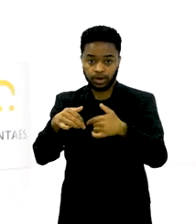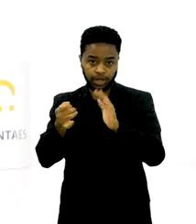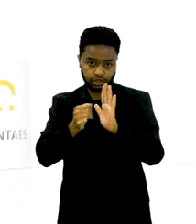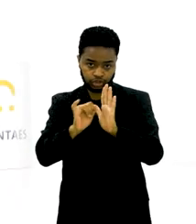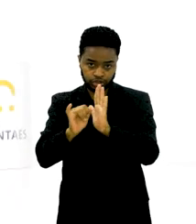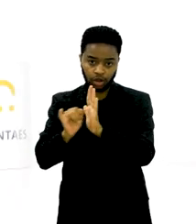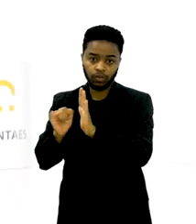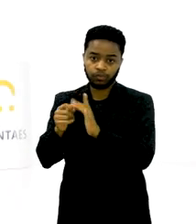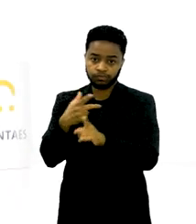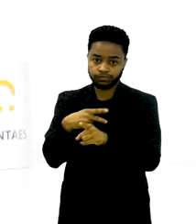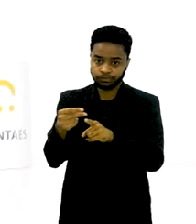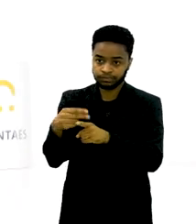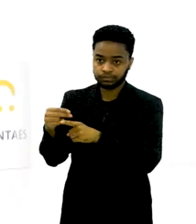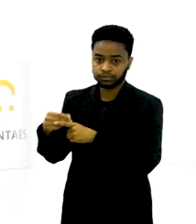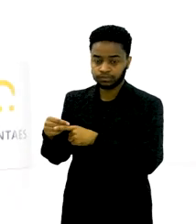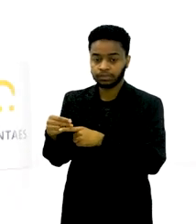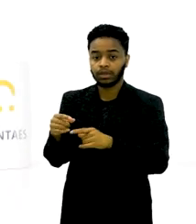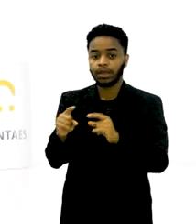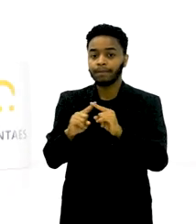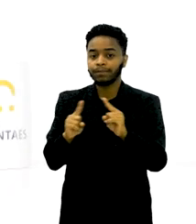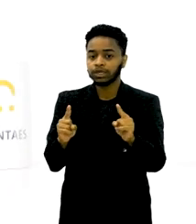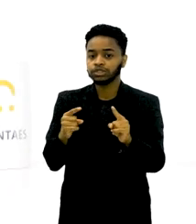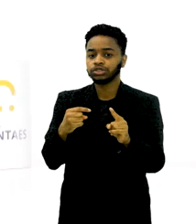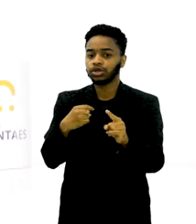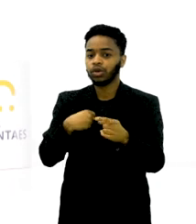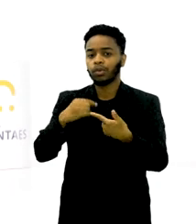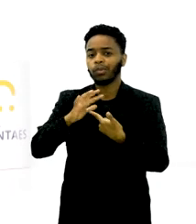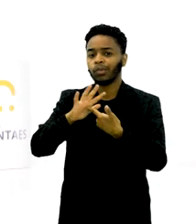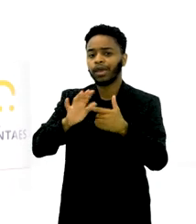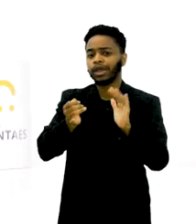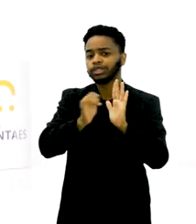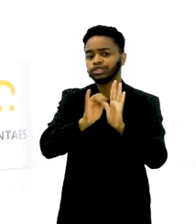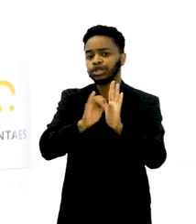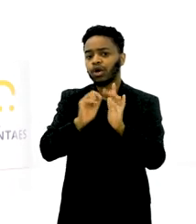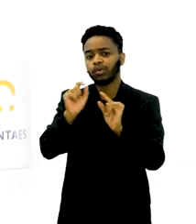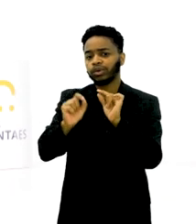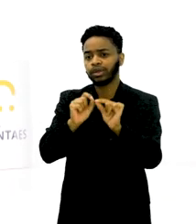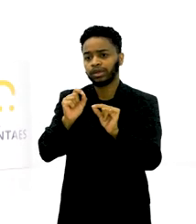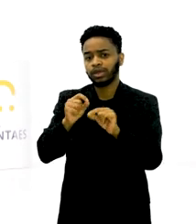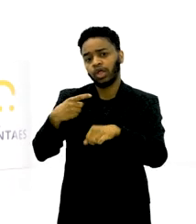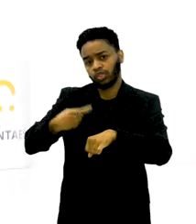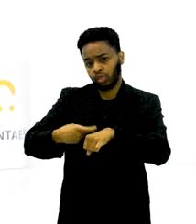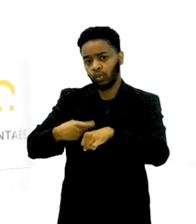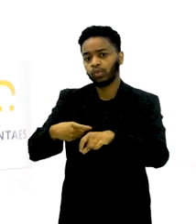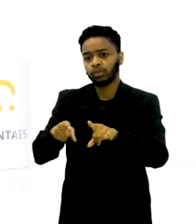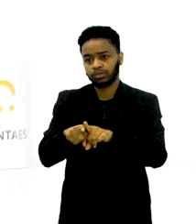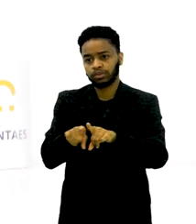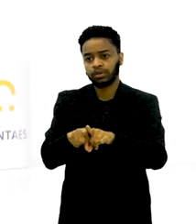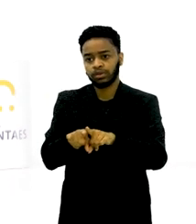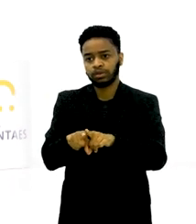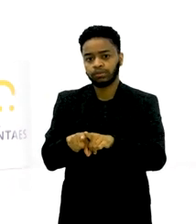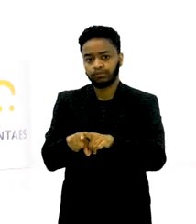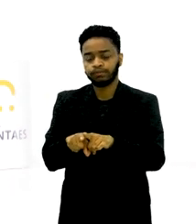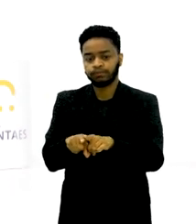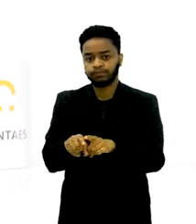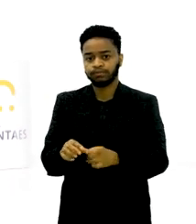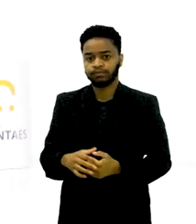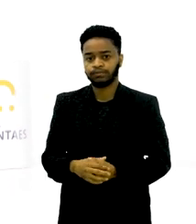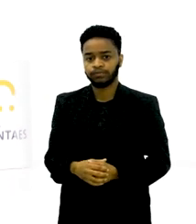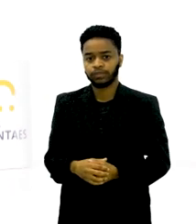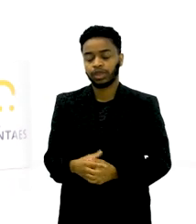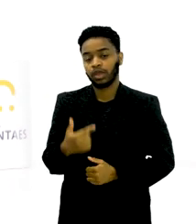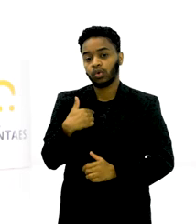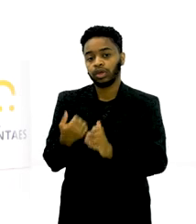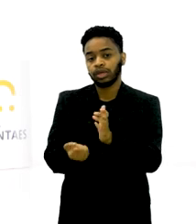de editais Mas o que eu tô E aí a forma com que eu apresento o edital é bem dura também tá digo assim se eu